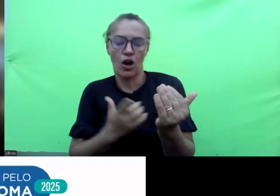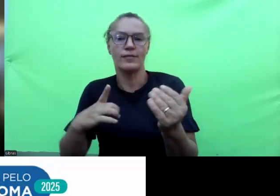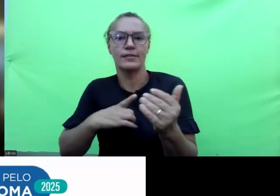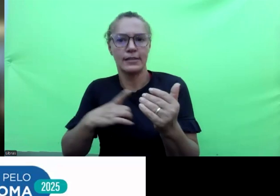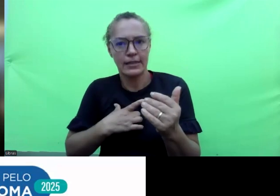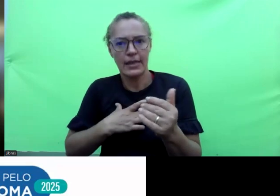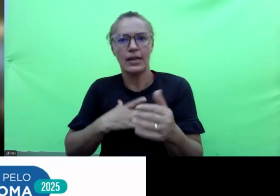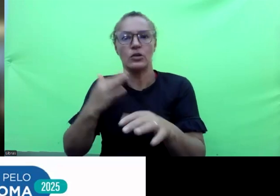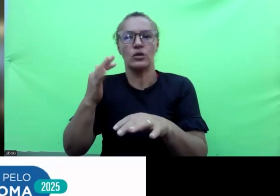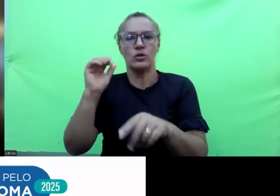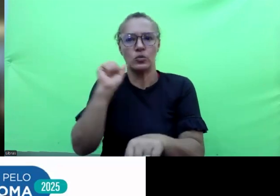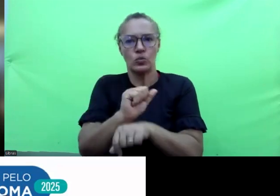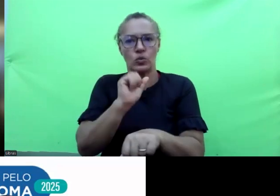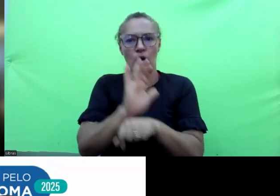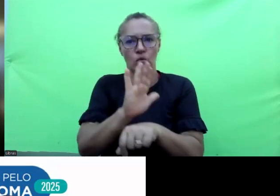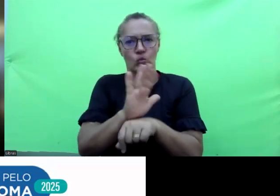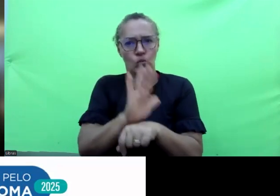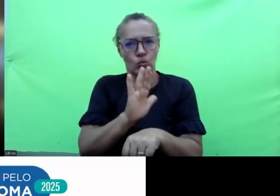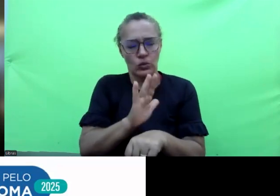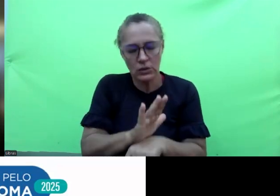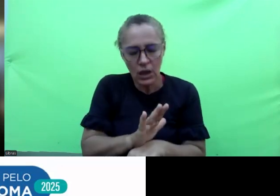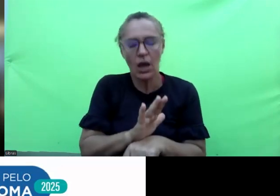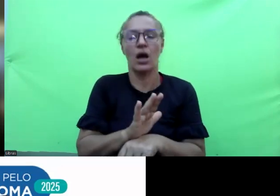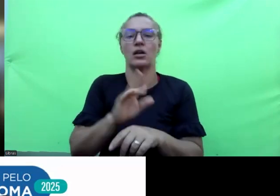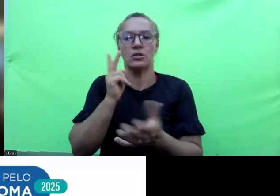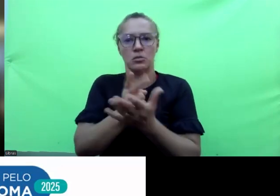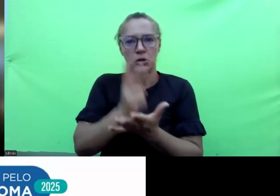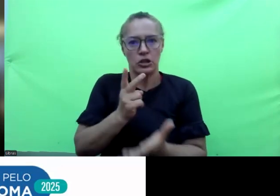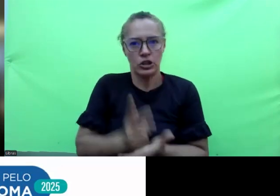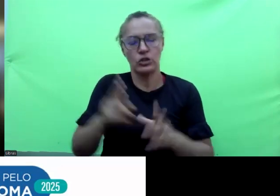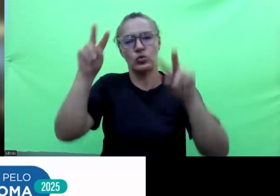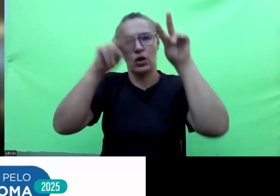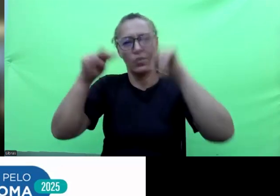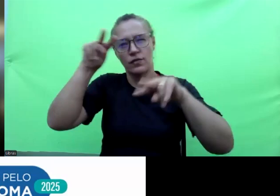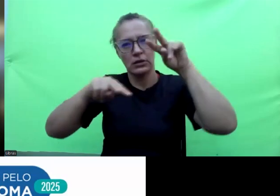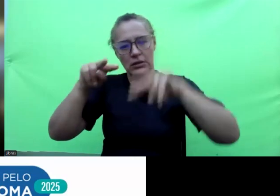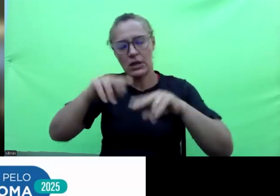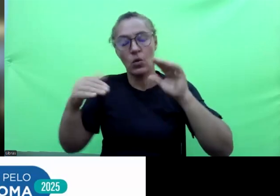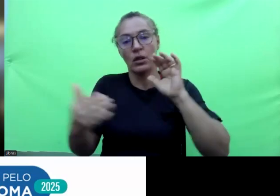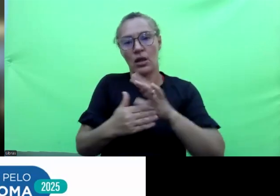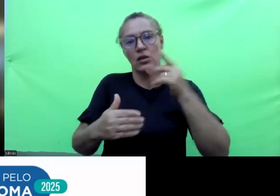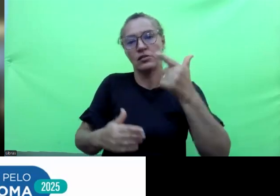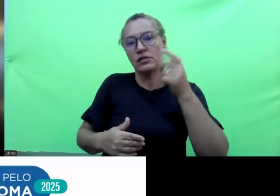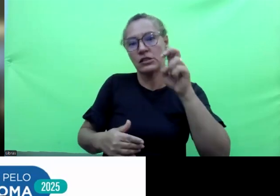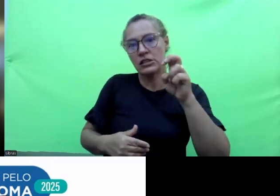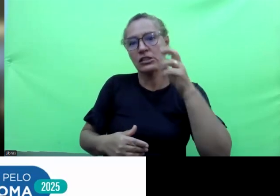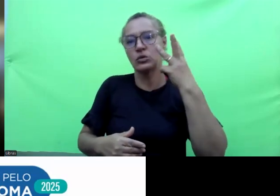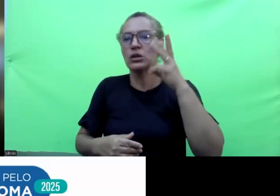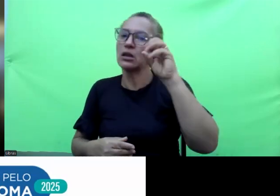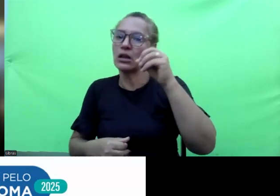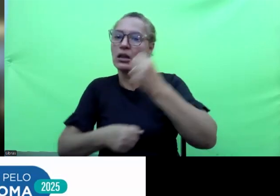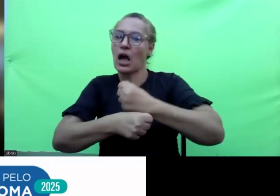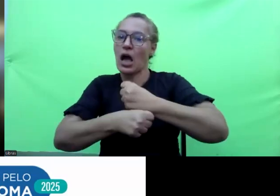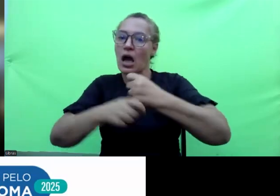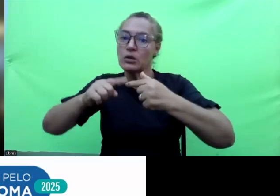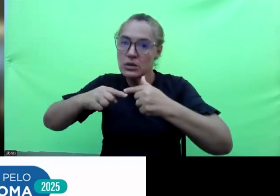visão, até por 25 anos, né? Então, acho que isso é importante considerar, mas é uma tarefa mais